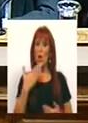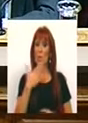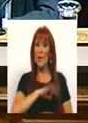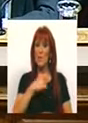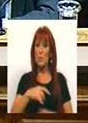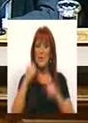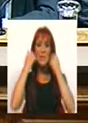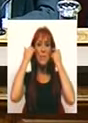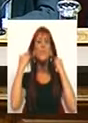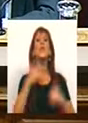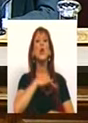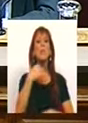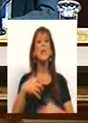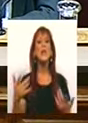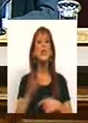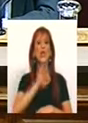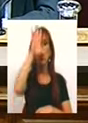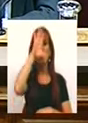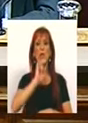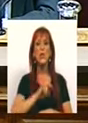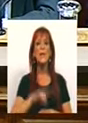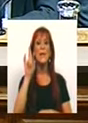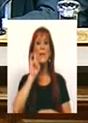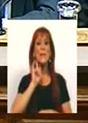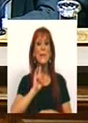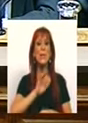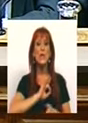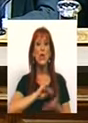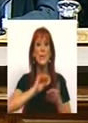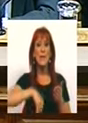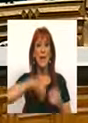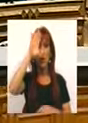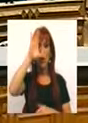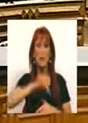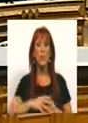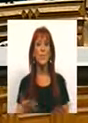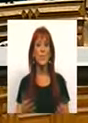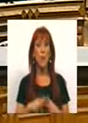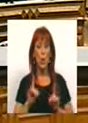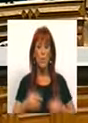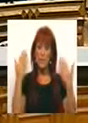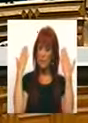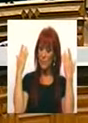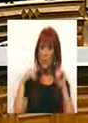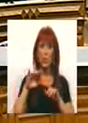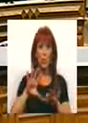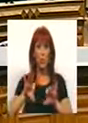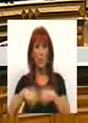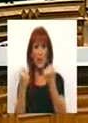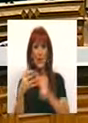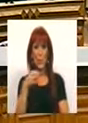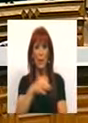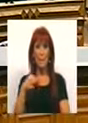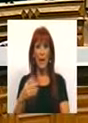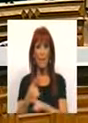Obrigado, Sr. Presidente, Sr. Presidente, Sr. Ministro, Sra. e Srs. Secretários de Estado. Começo por saudar o Partido Popular